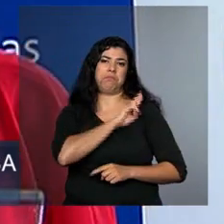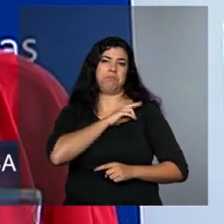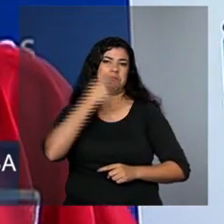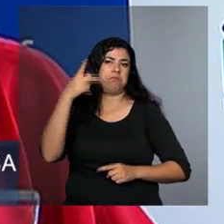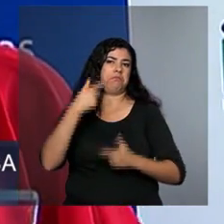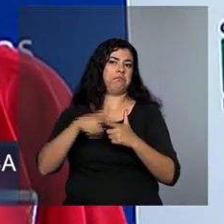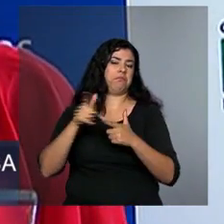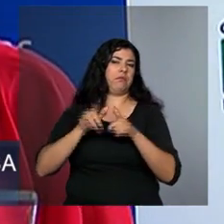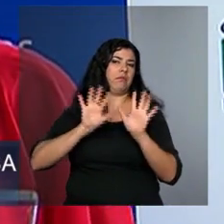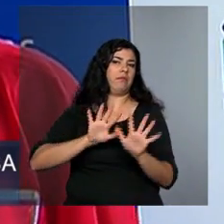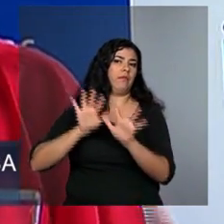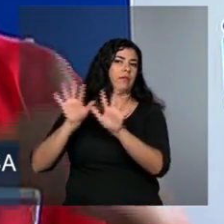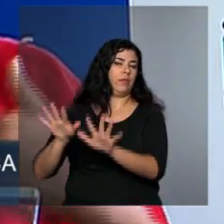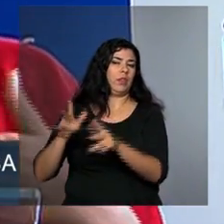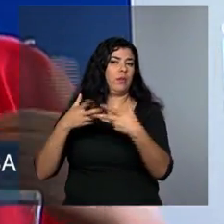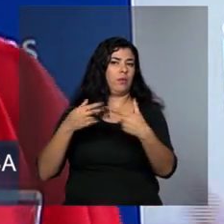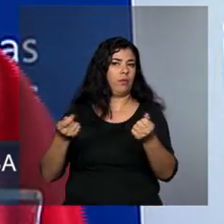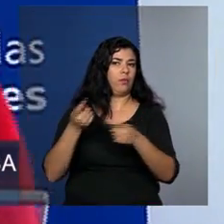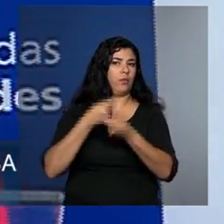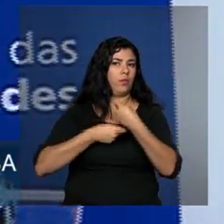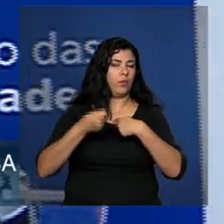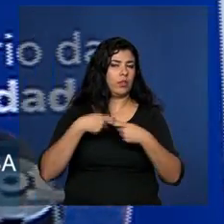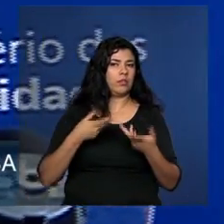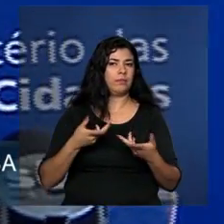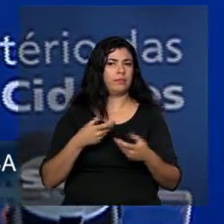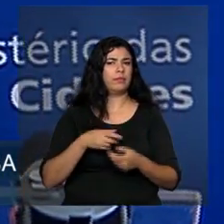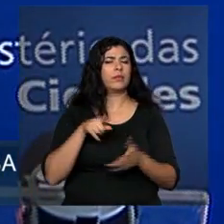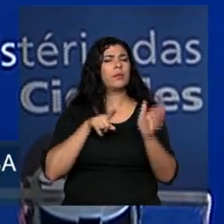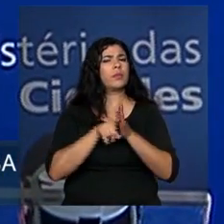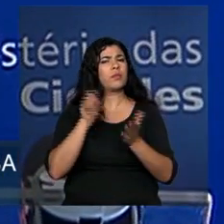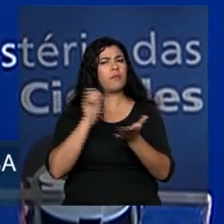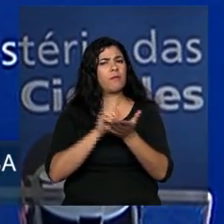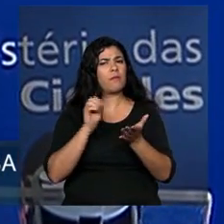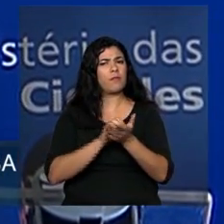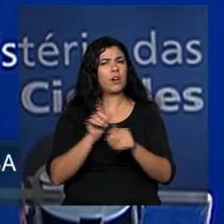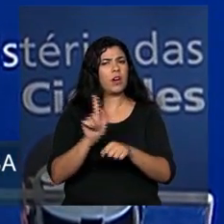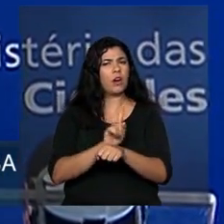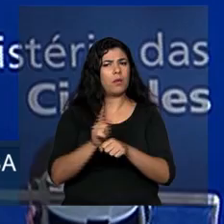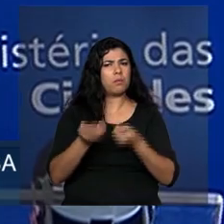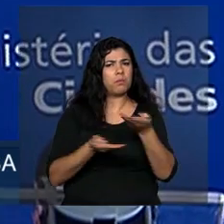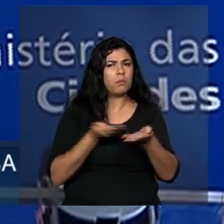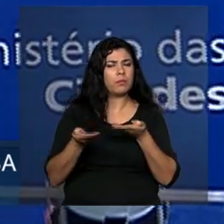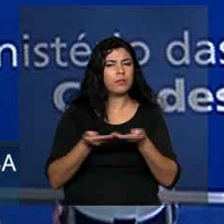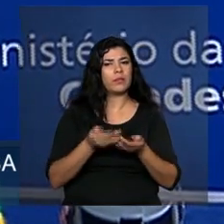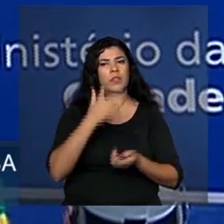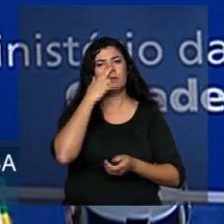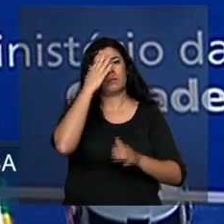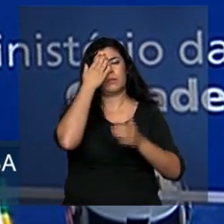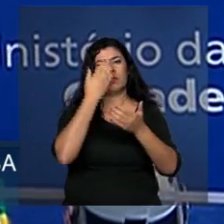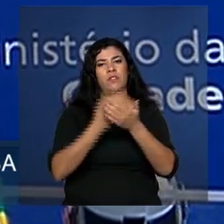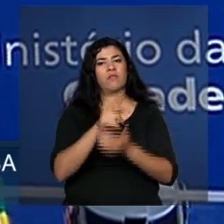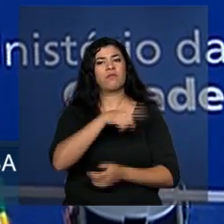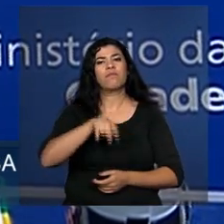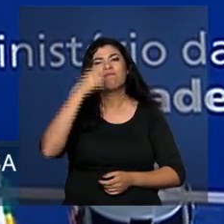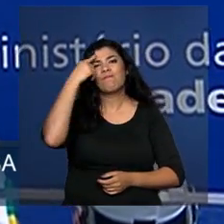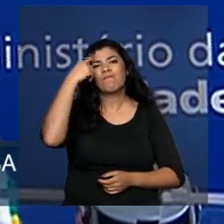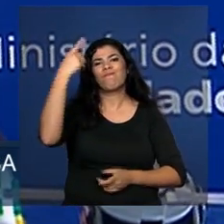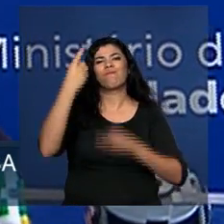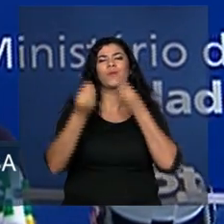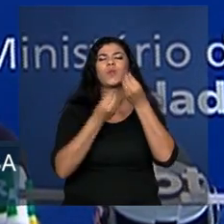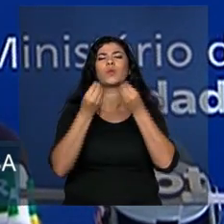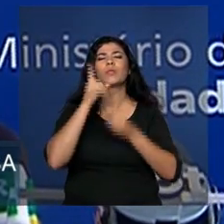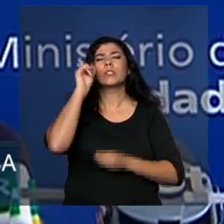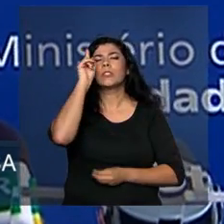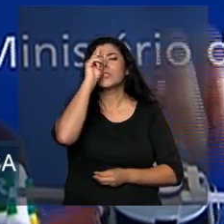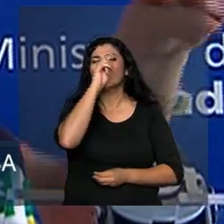os recursos necessários. Seria uma falta de gestão, presidente? Olha, eu não acho isso. Eu acho que vocês não têm ideia de como é que é